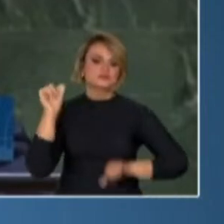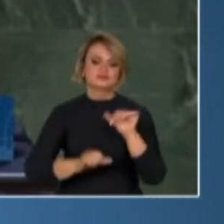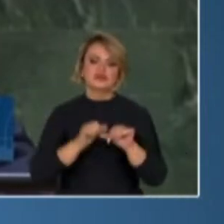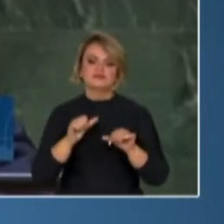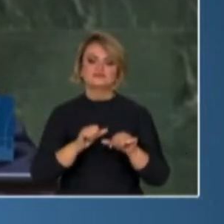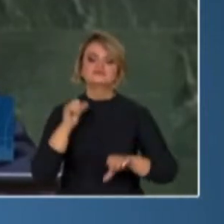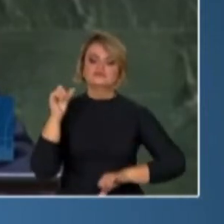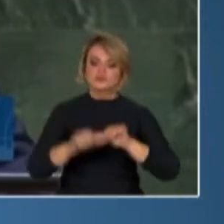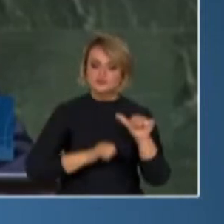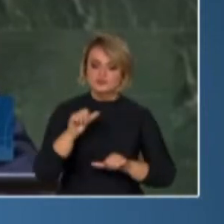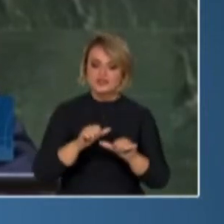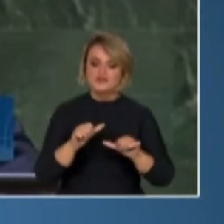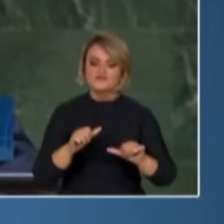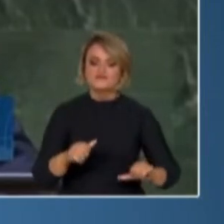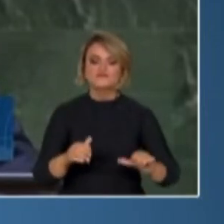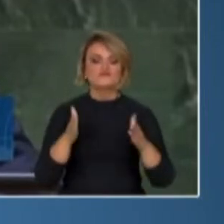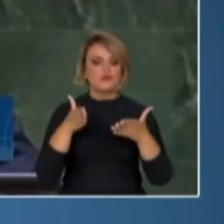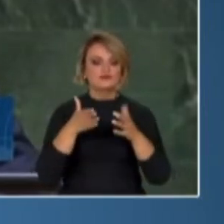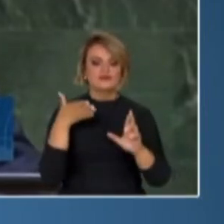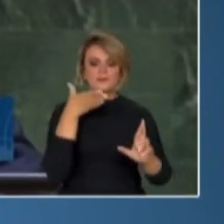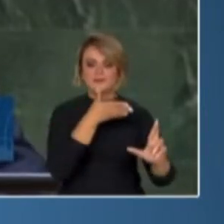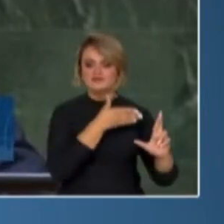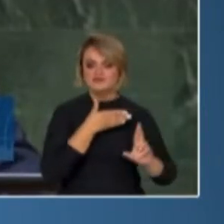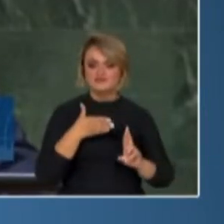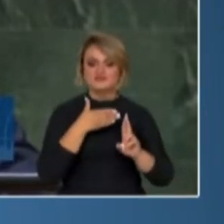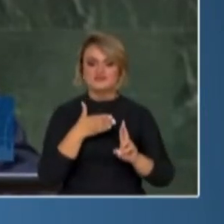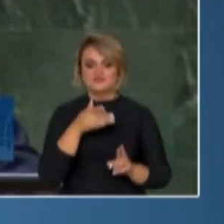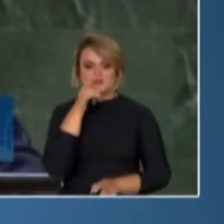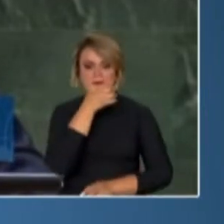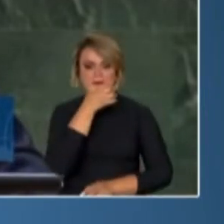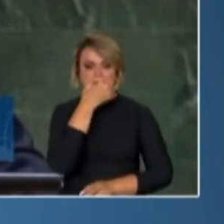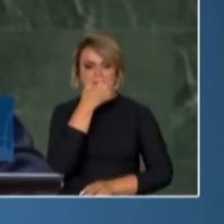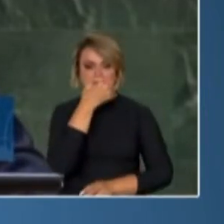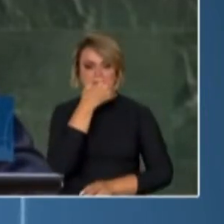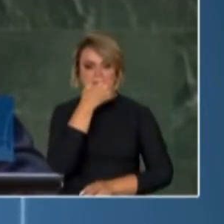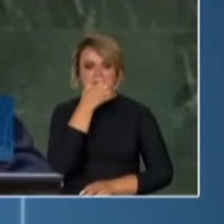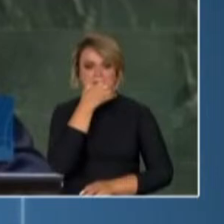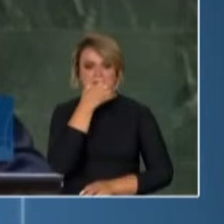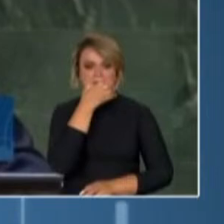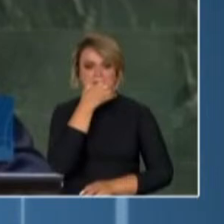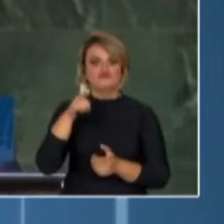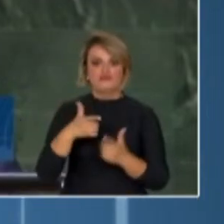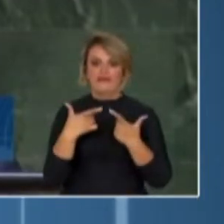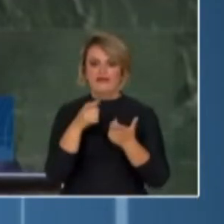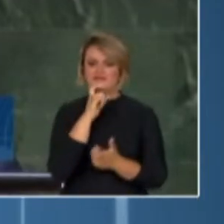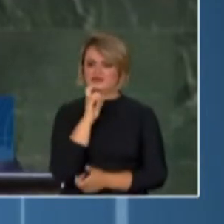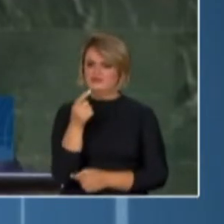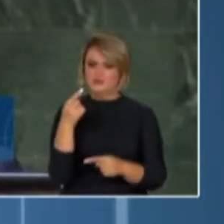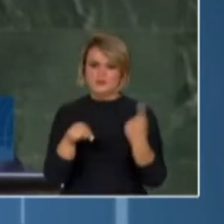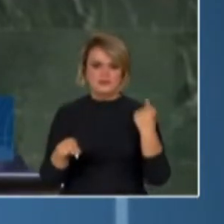responsabilidade que esses países precisam ter, porque são os mais poluentes. Criticou a guerra.